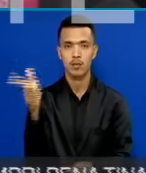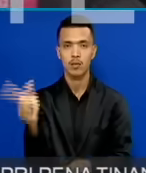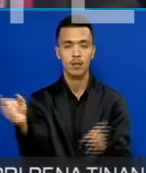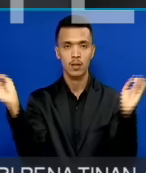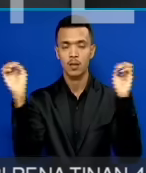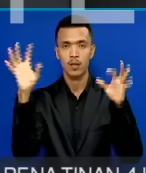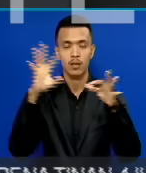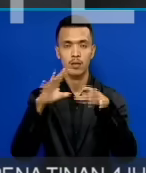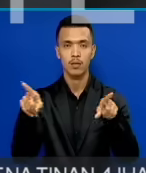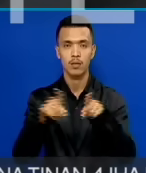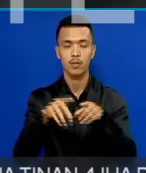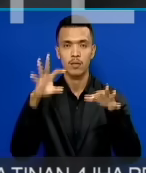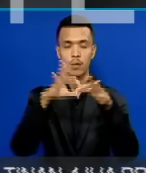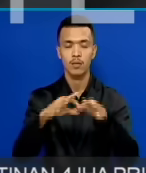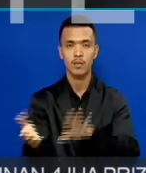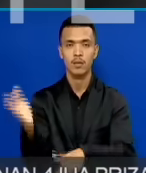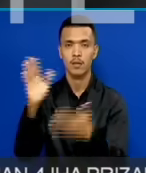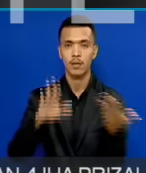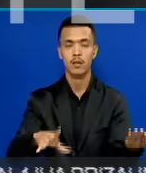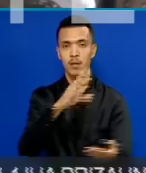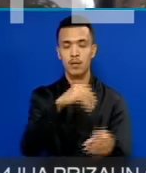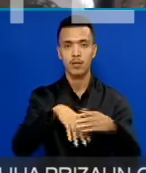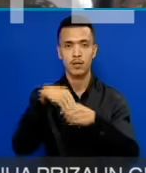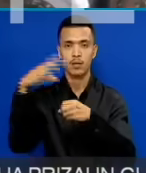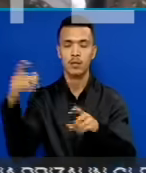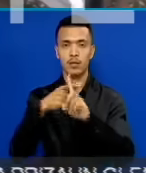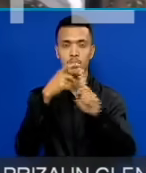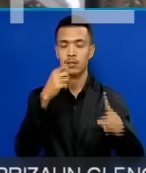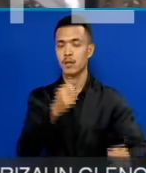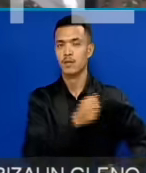com membro Sira Nebe Mate, no Sira Nebe Saihusi Instituição